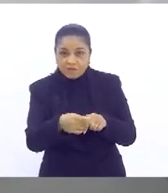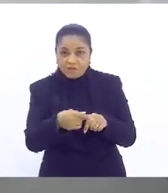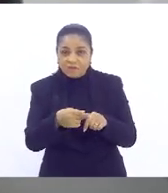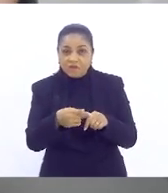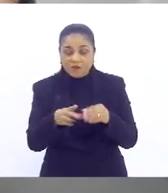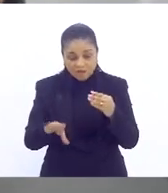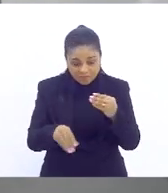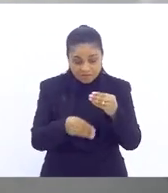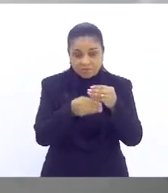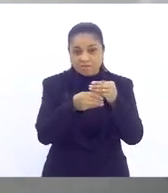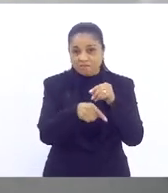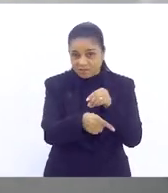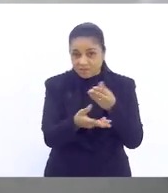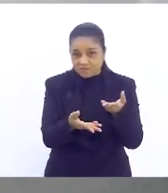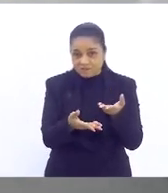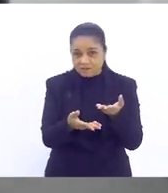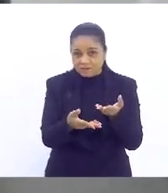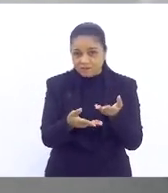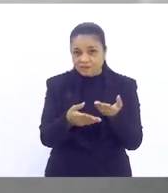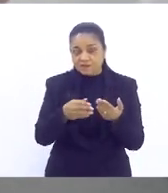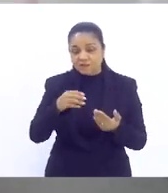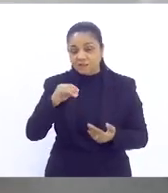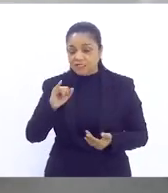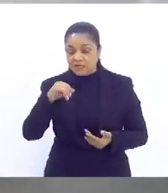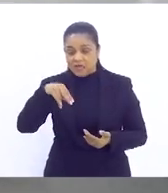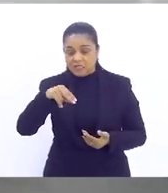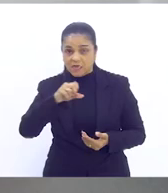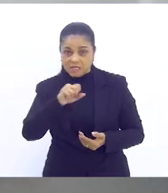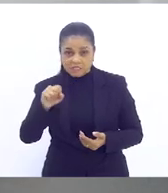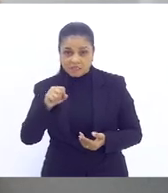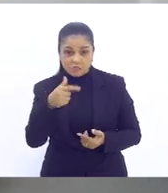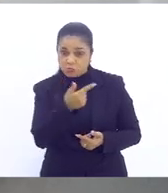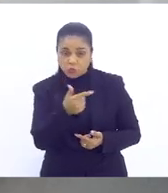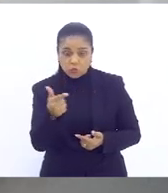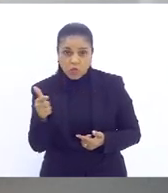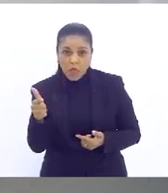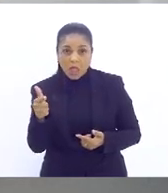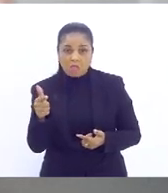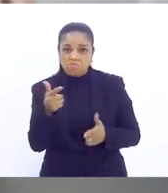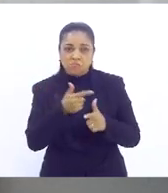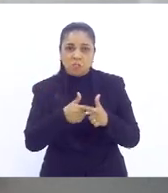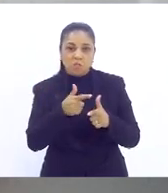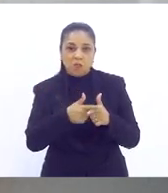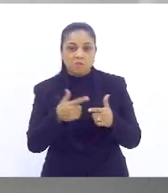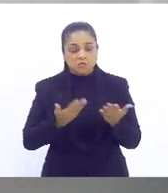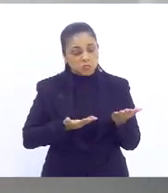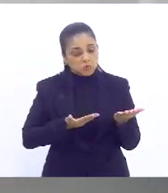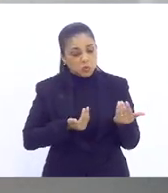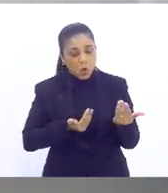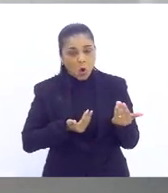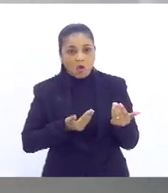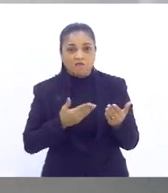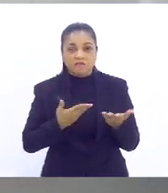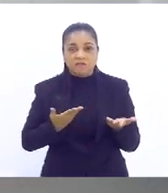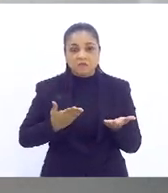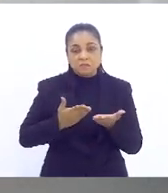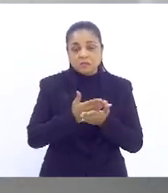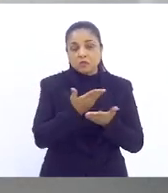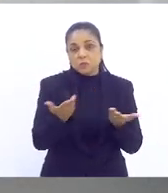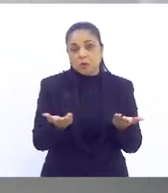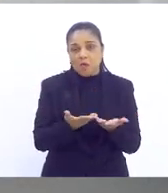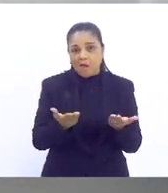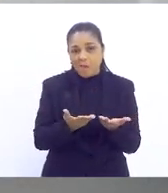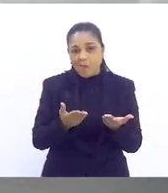Aquela aquele aquele servidores não tem problema porque são jovens ainda estão recolhendo o que tá difícil